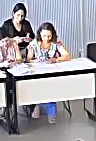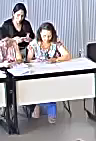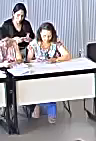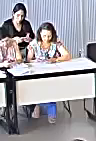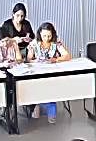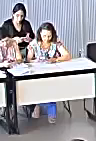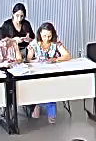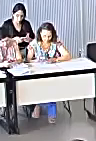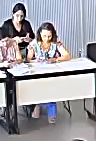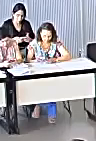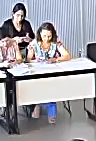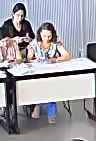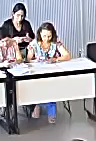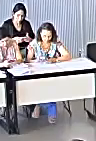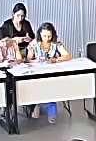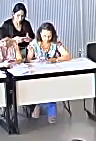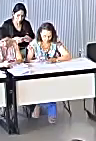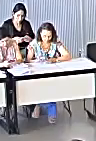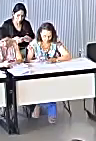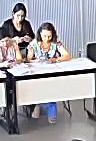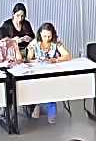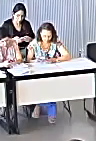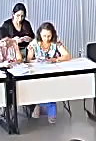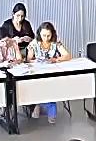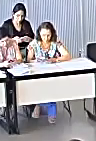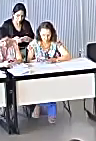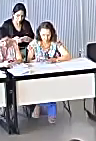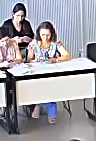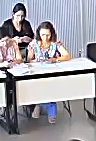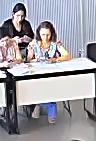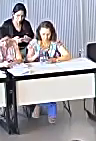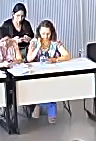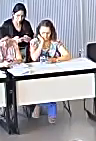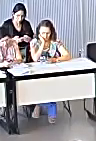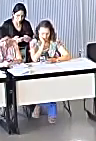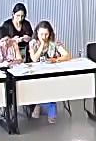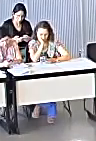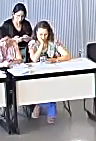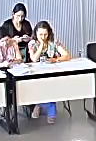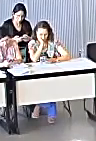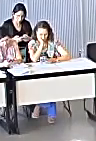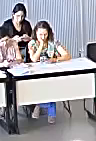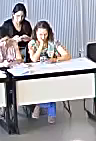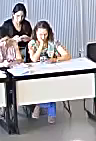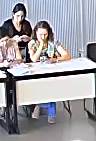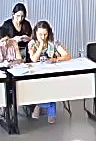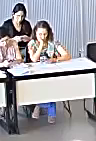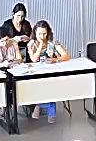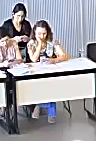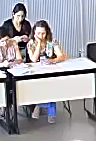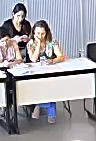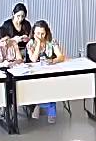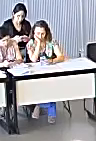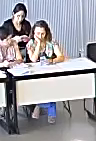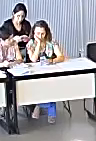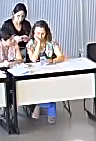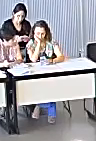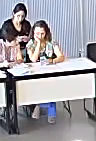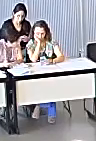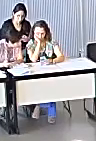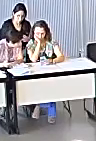que a garantia da plataforma ou a técnica de de acessibilidade presente Ali vai